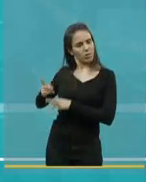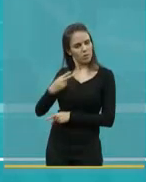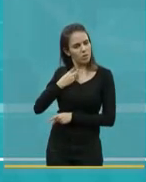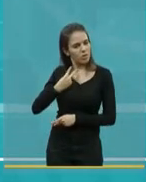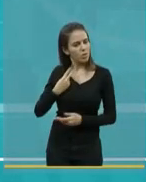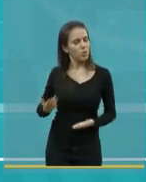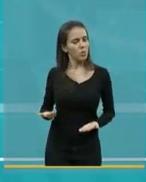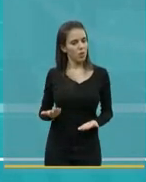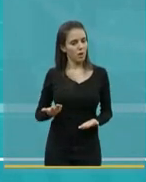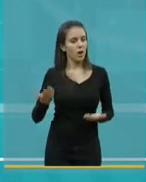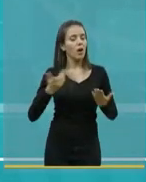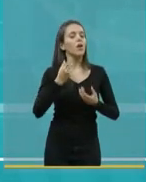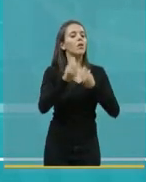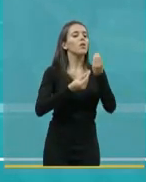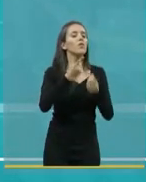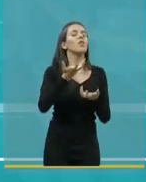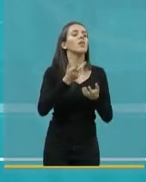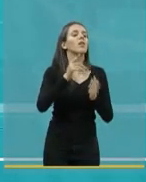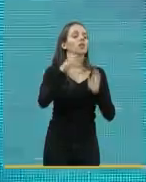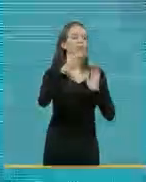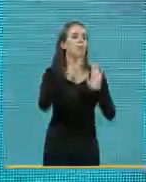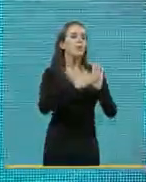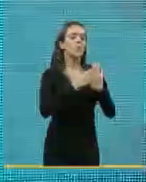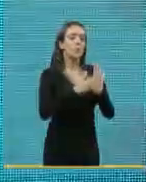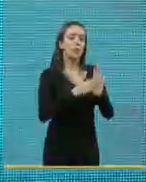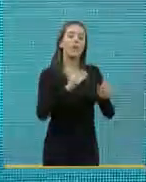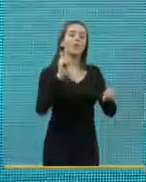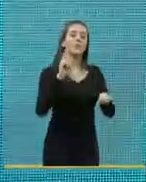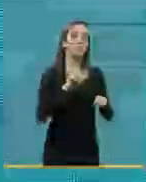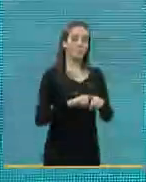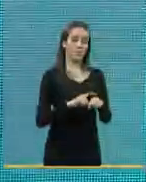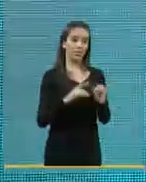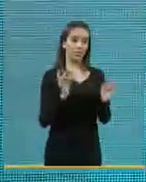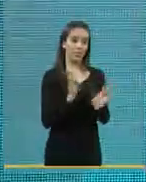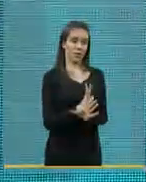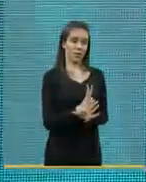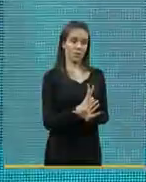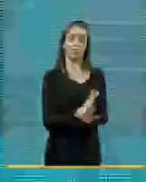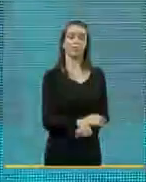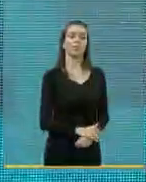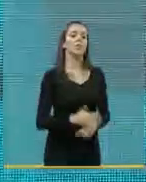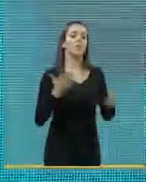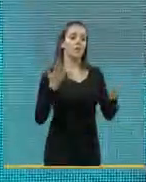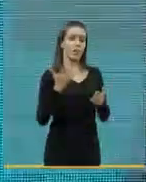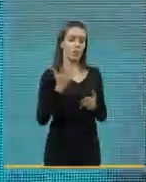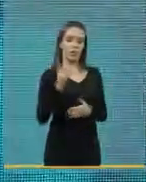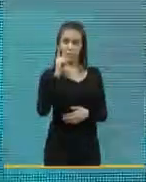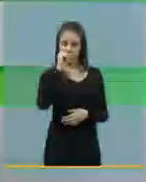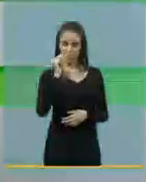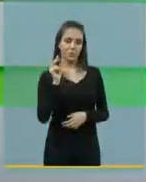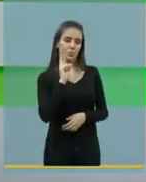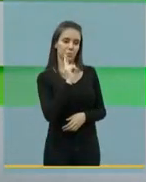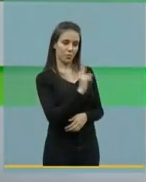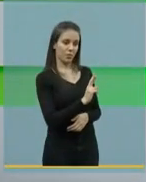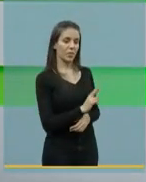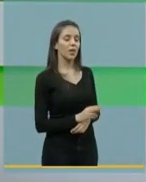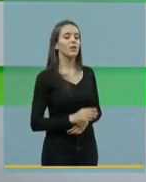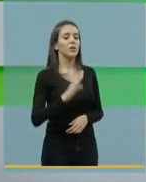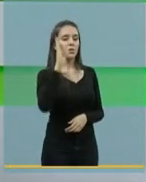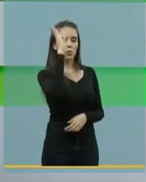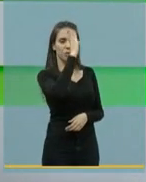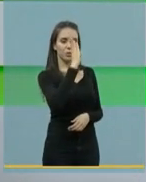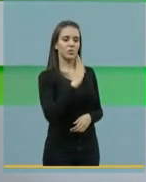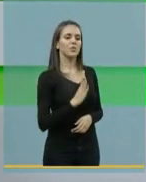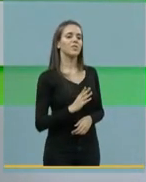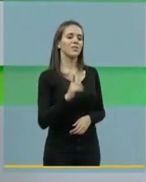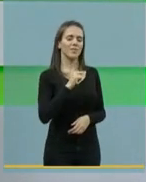acabar com esse coluna em sistema firjan em bogotá do candidato dois minutos para a resposta olha o brasil tenho